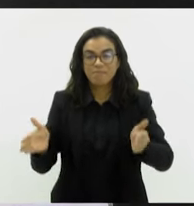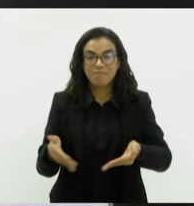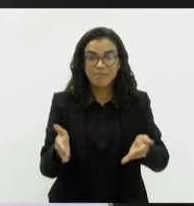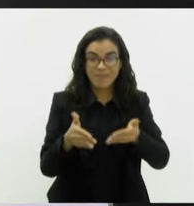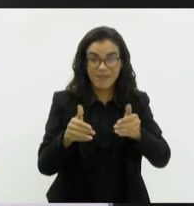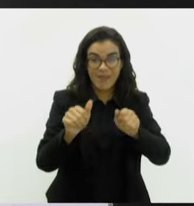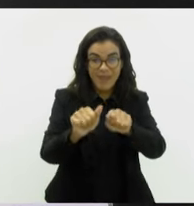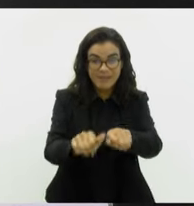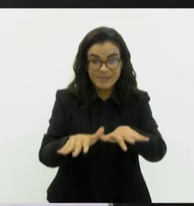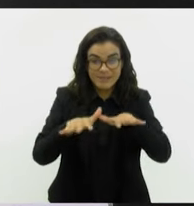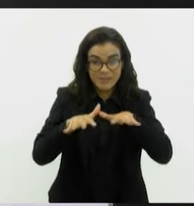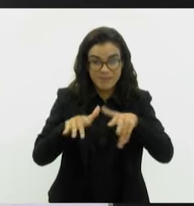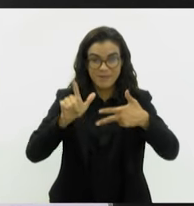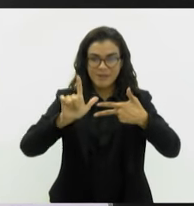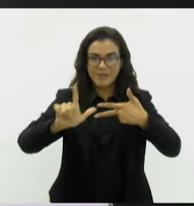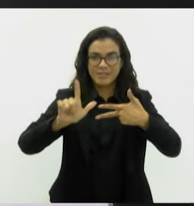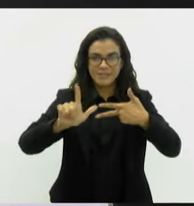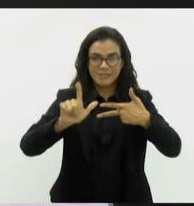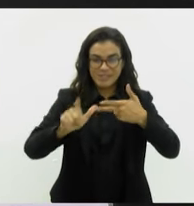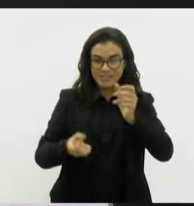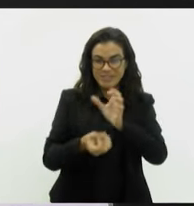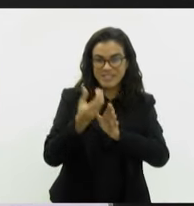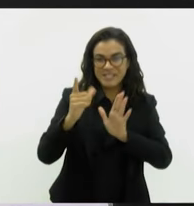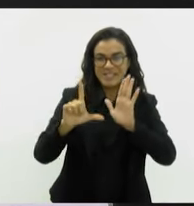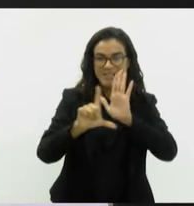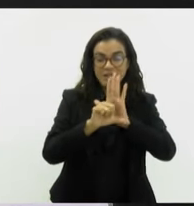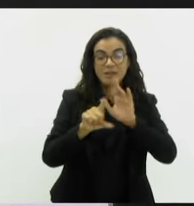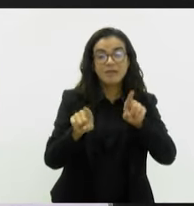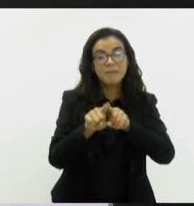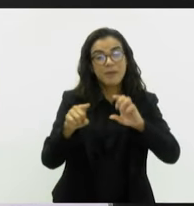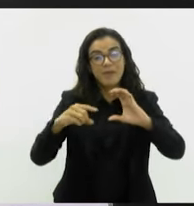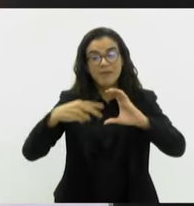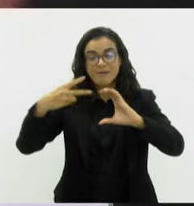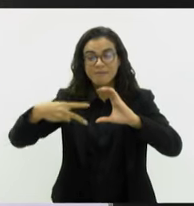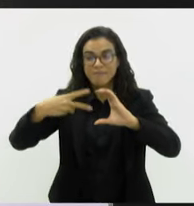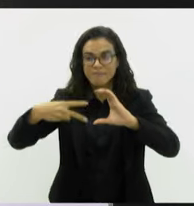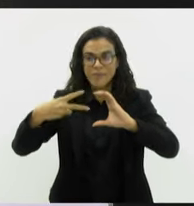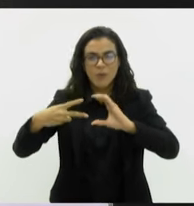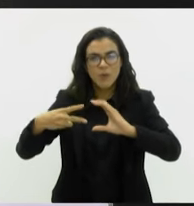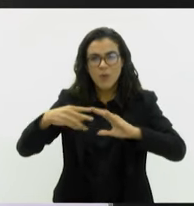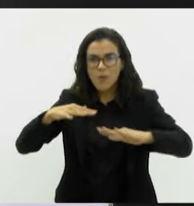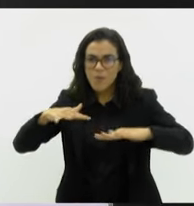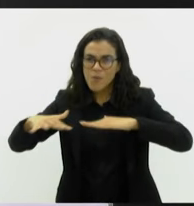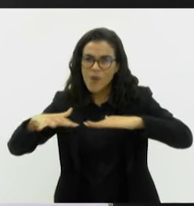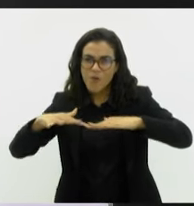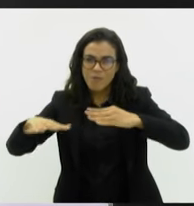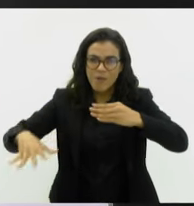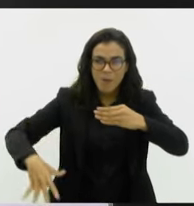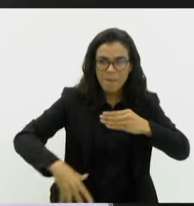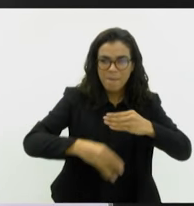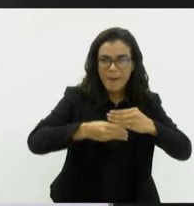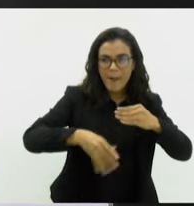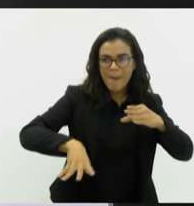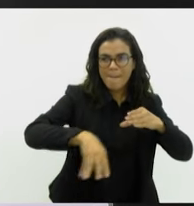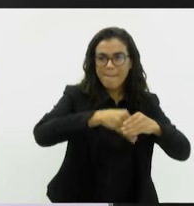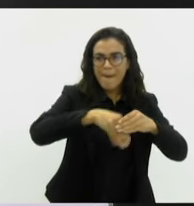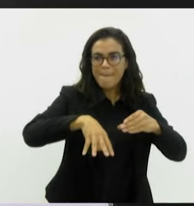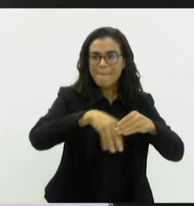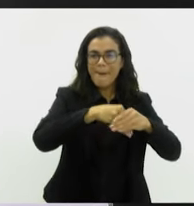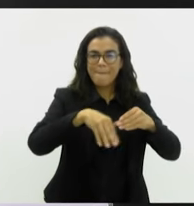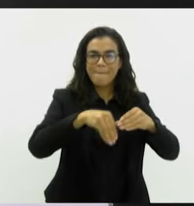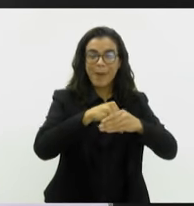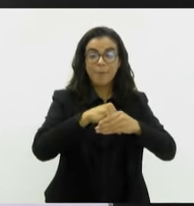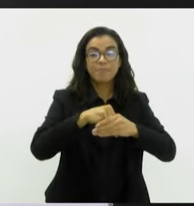assembleias legislativas mas também as câmaras municipais nesse movimento de implementação das